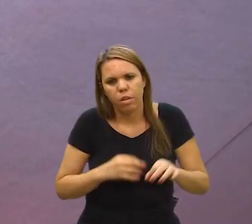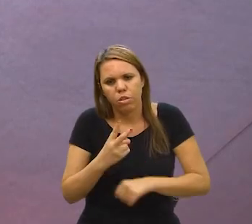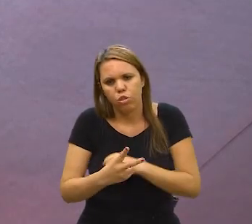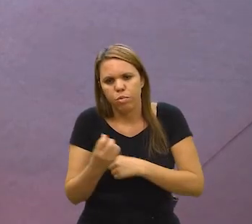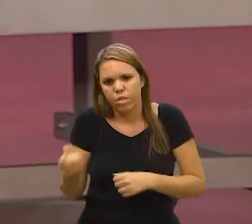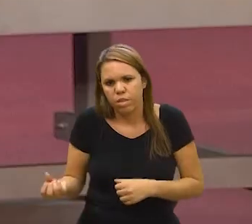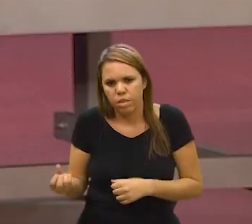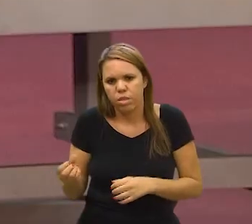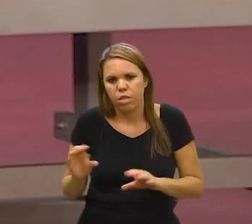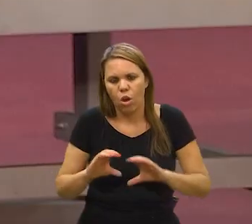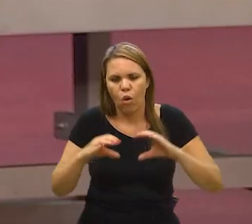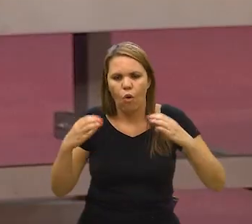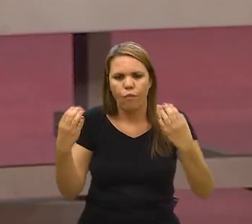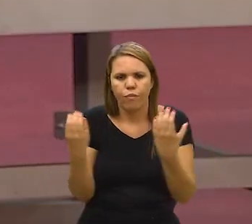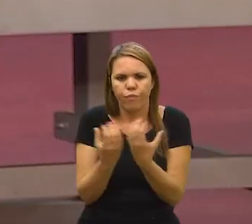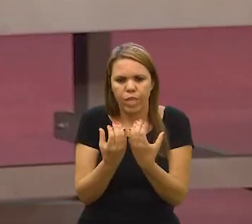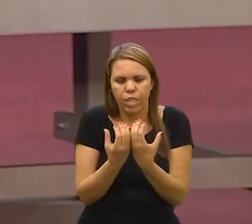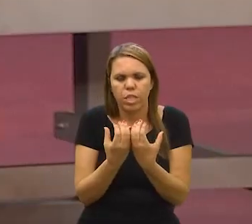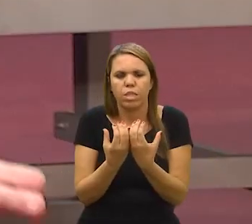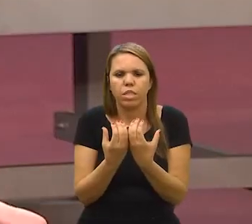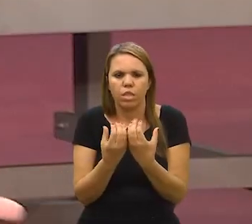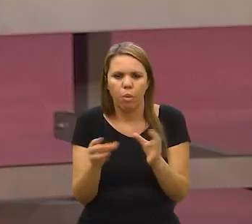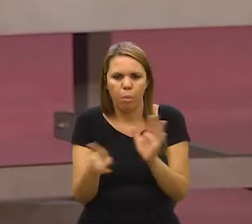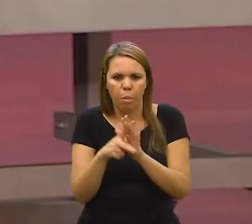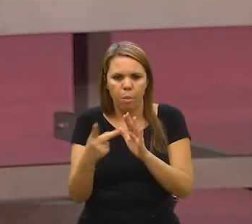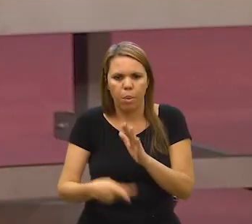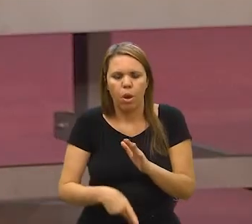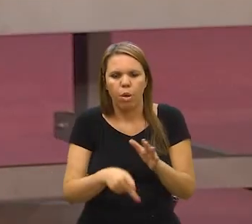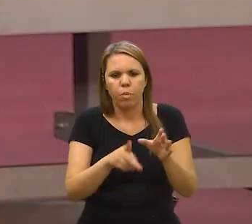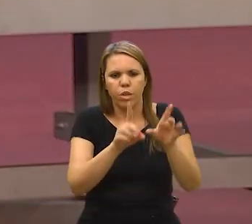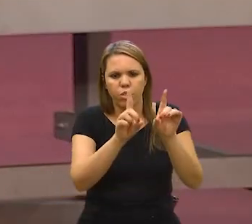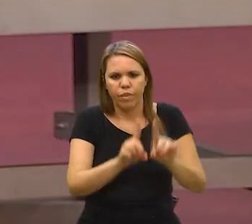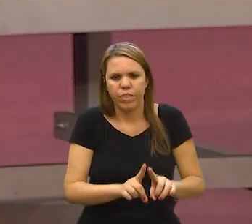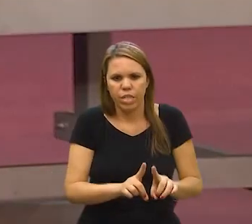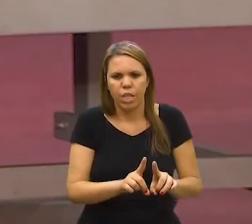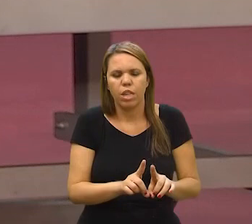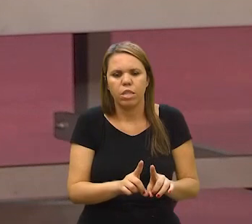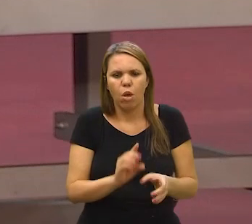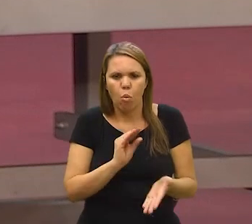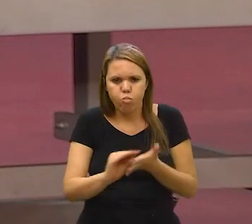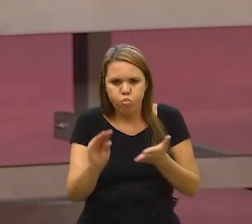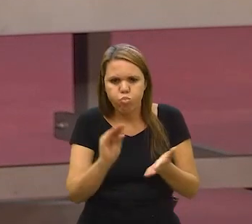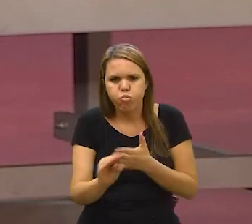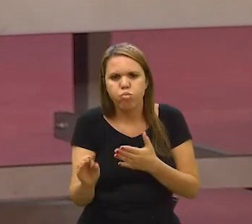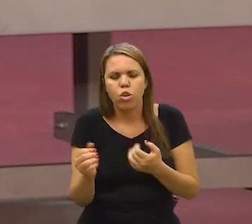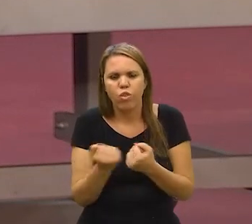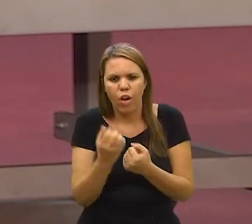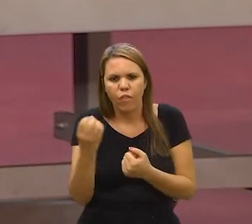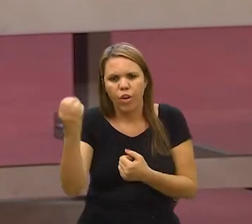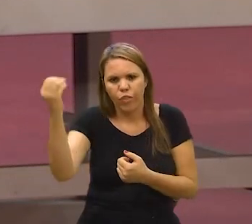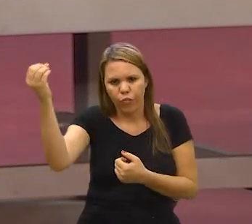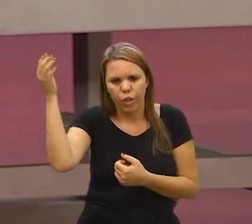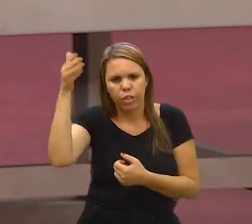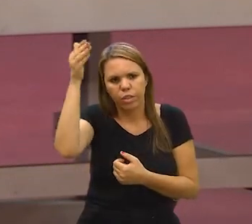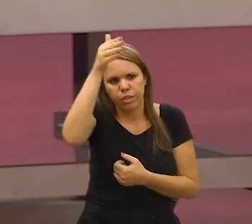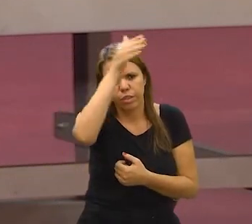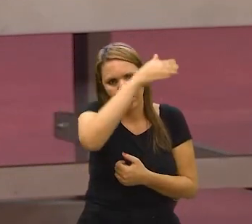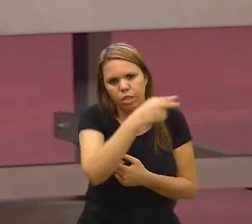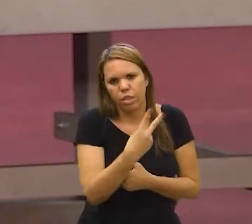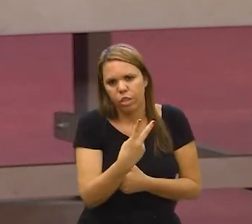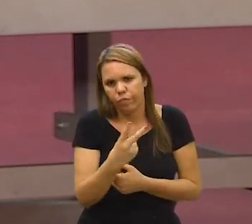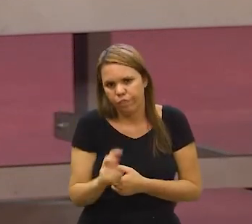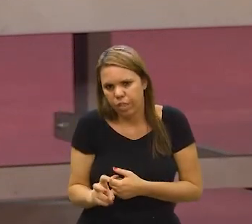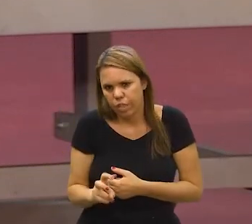para o Rio 2016, a Confederação e o Comitê Paralímpico Brasileiro arcaram com a maioria dos gastos, a gente viajou bastante.